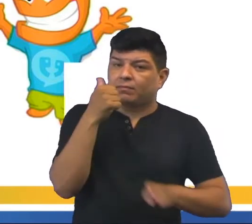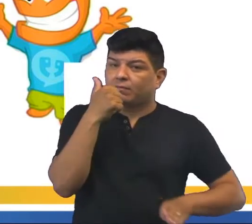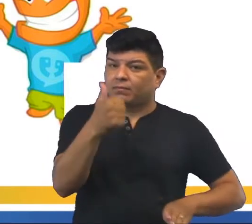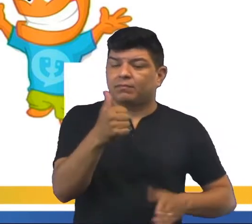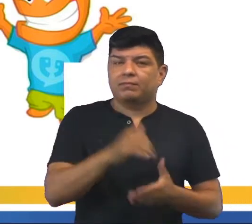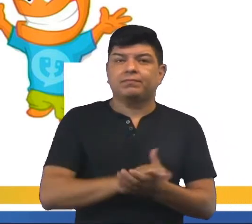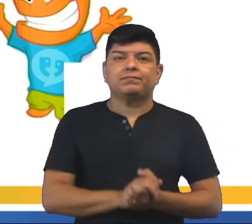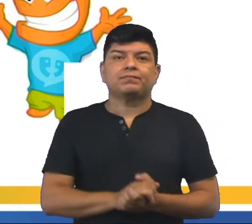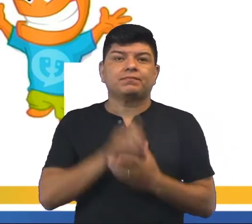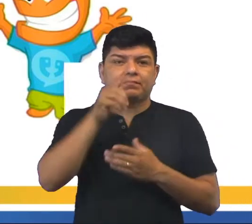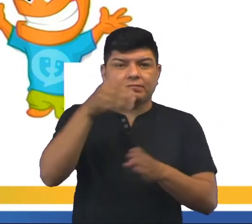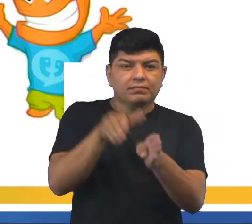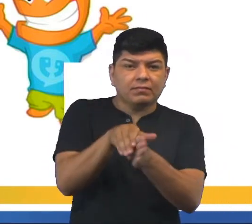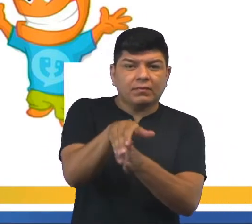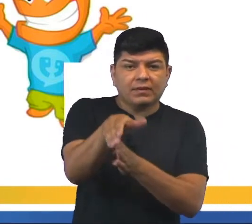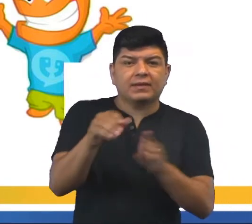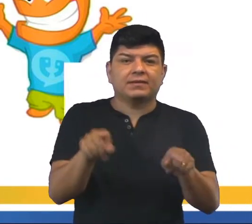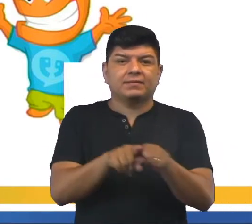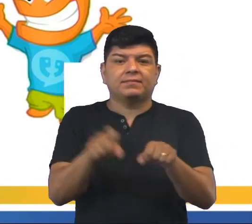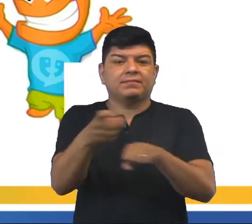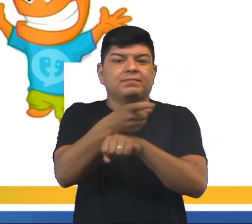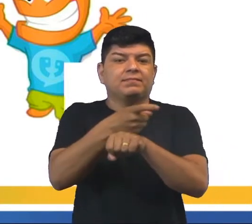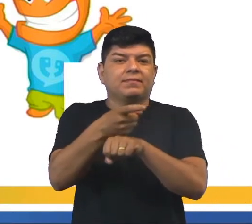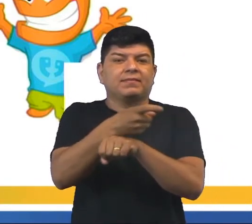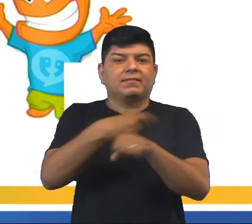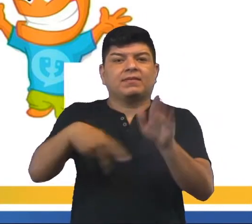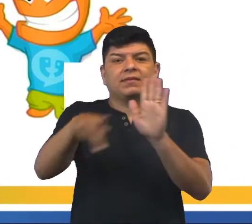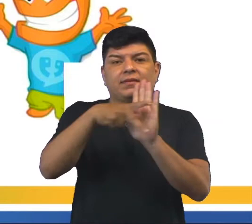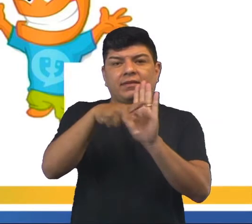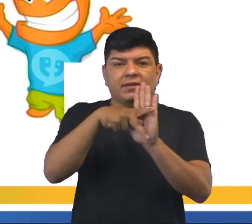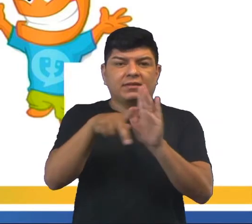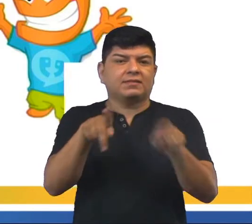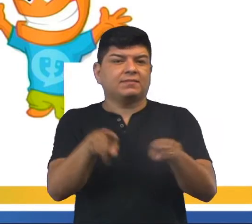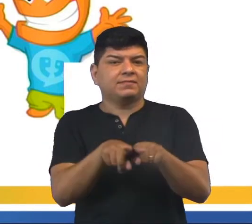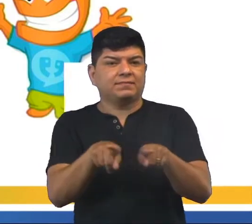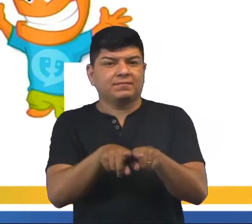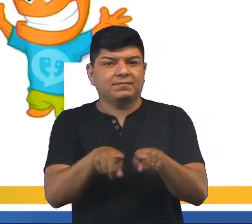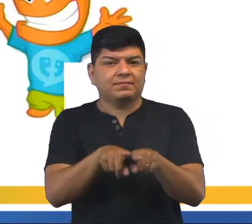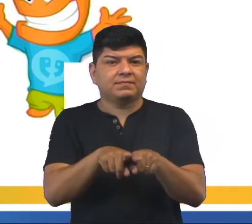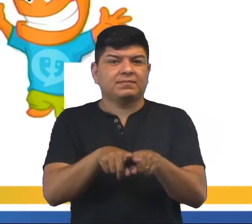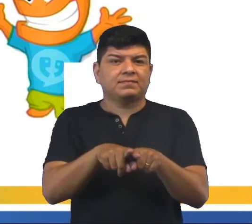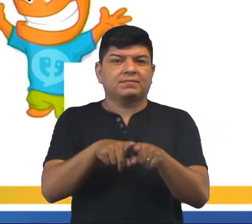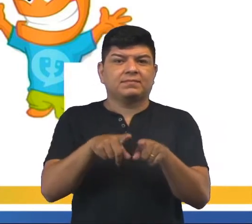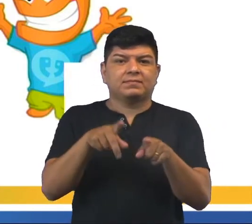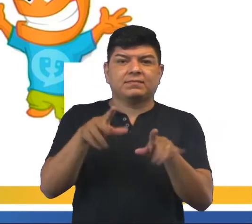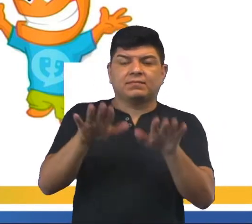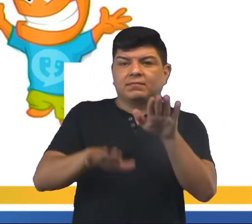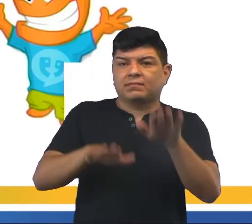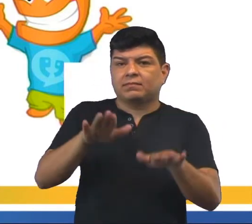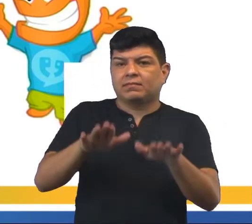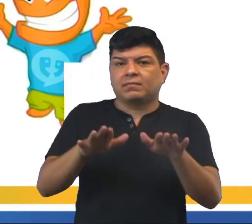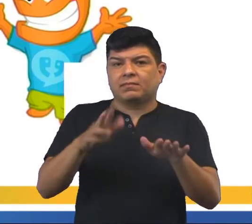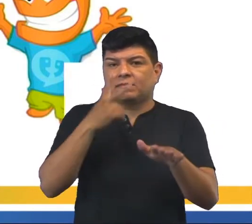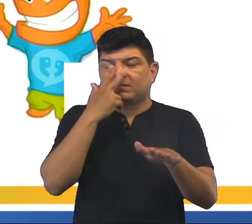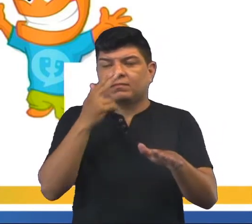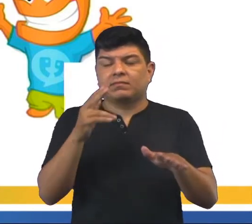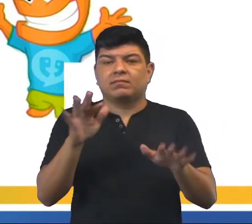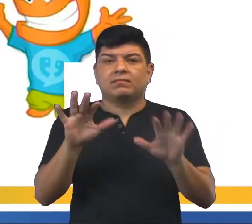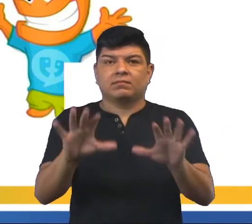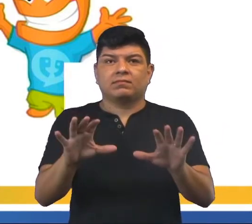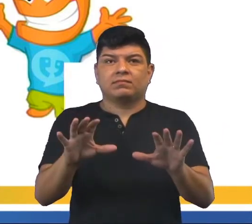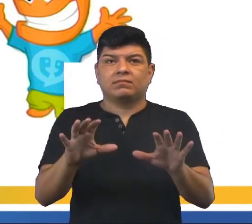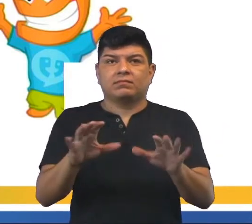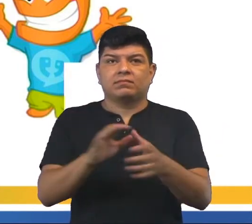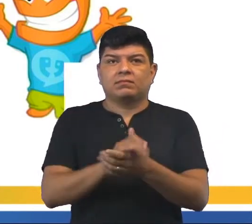importante. Outra diquinha, galera, é que os adjetivos possessivos, eles também, né, existem algumas formas apocopadas. Quando eu falo